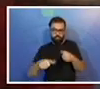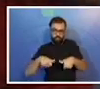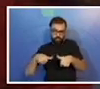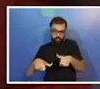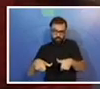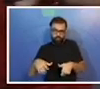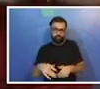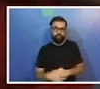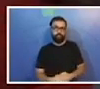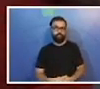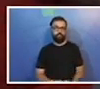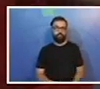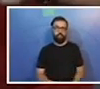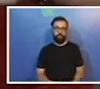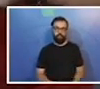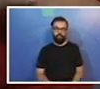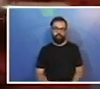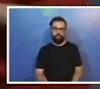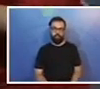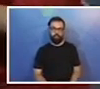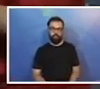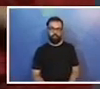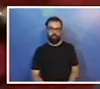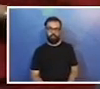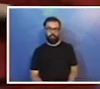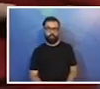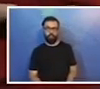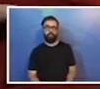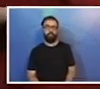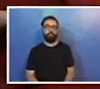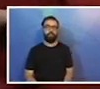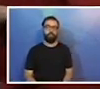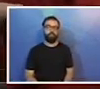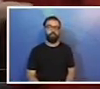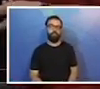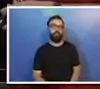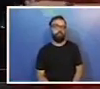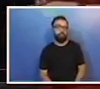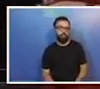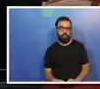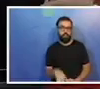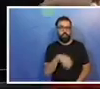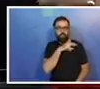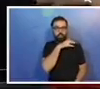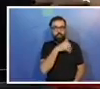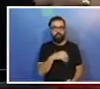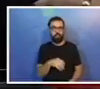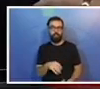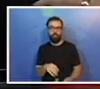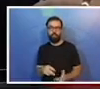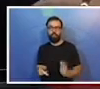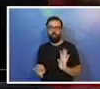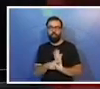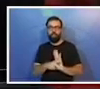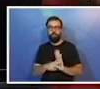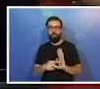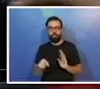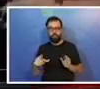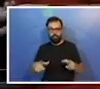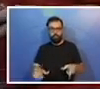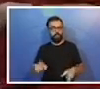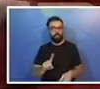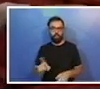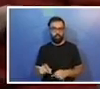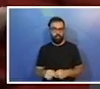como era a natureza ali, os seres vivos ali? Uma espécie invasora ameaça o equilíbrio do ambiente.